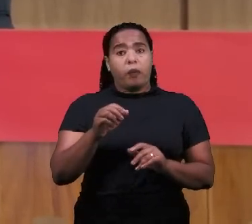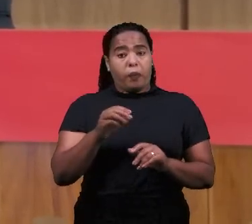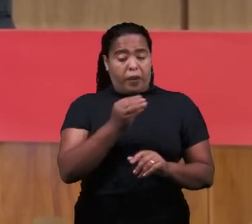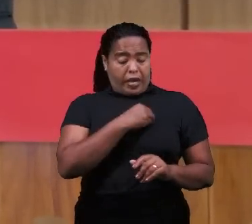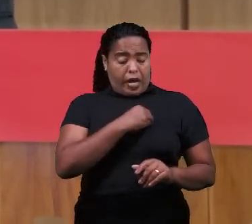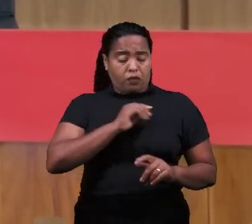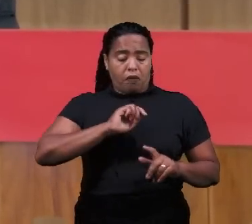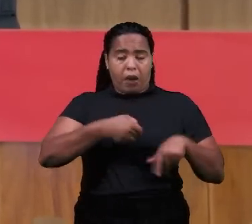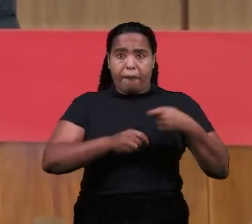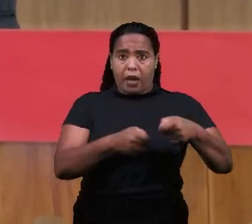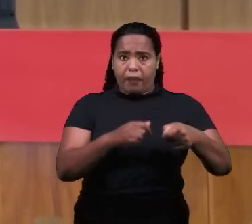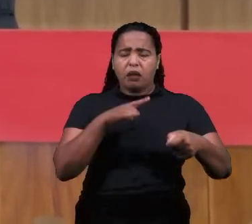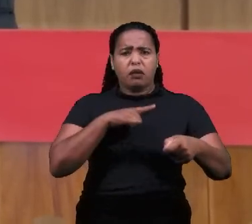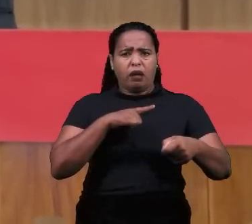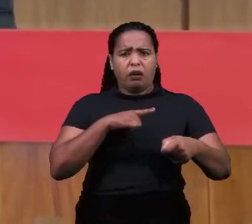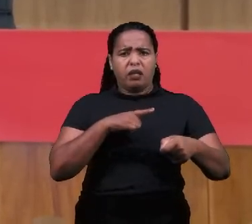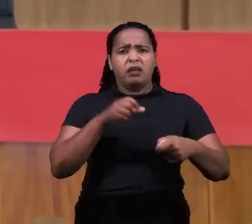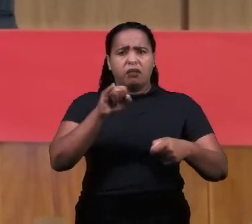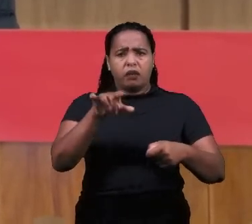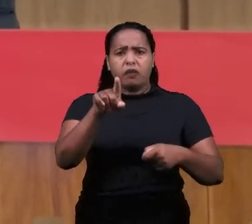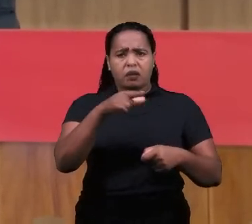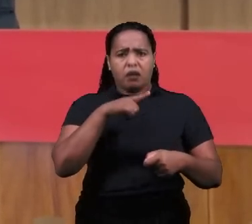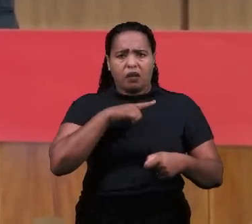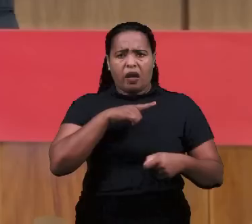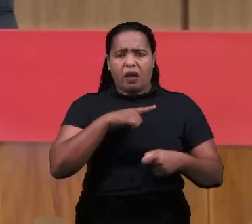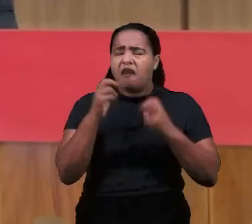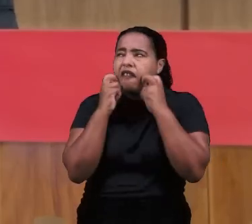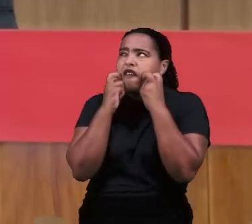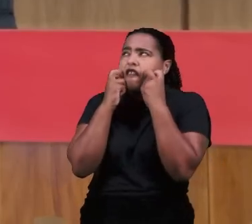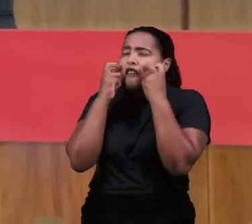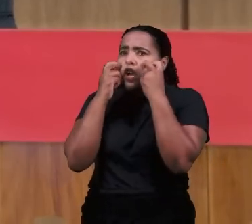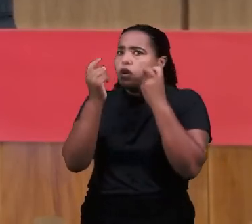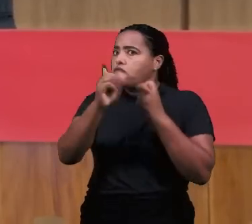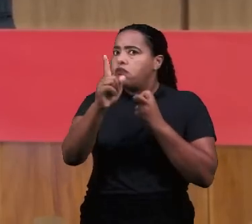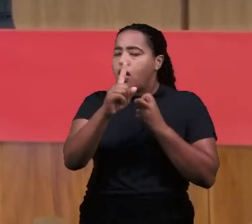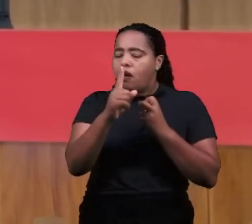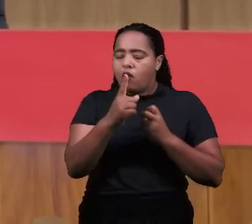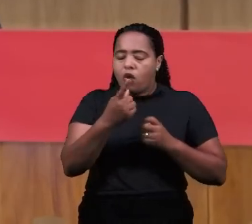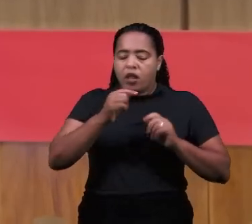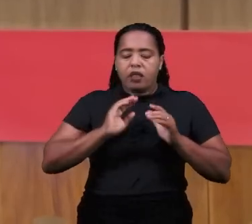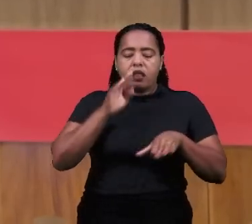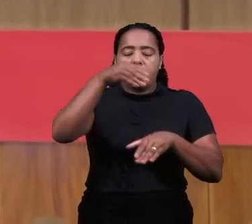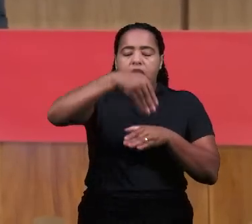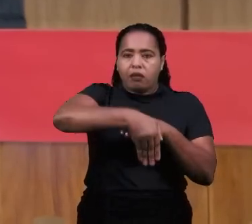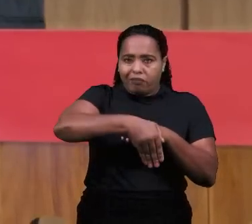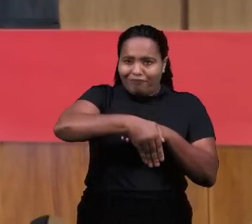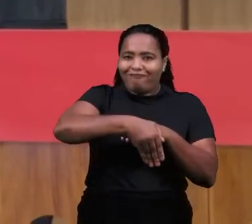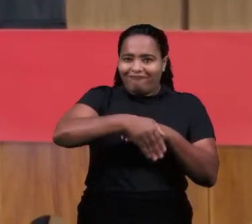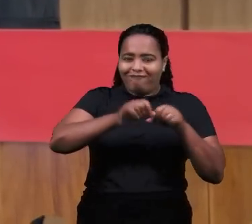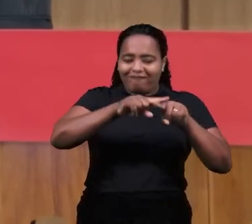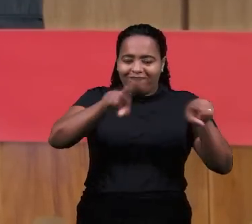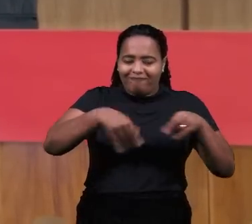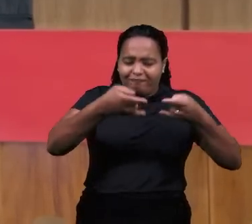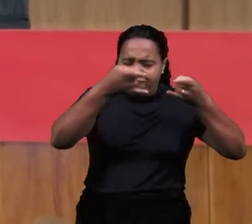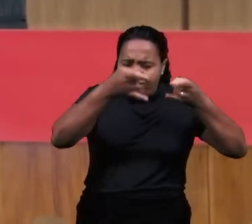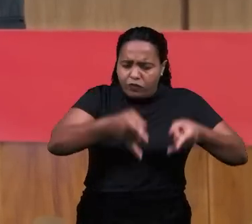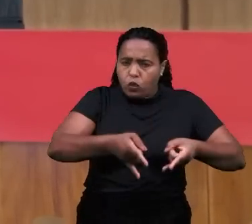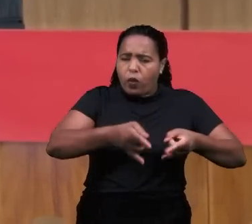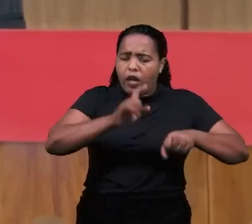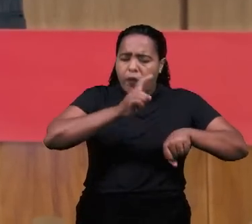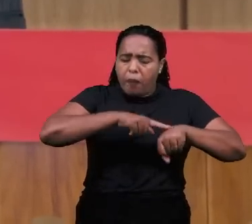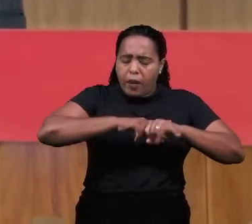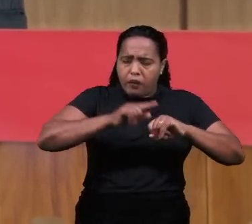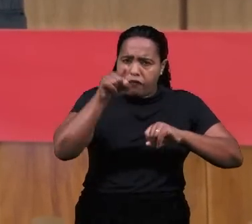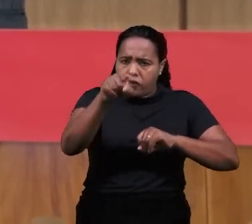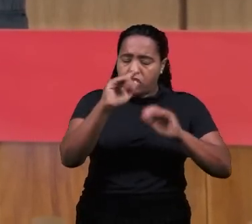tem acanhamento, nem vergonha, lá no íntimo do seu quarto, quando você estiver